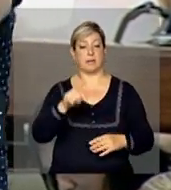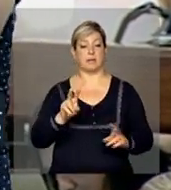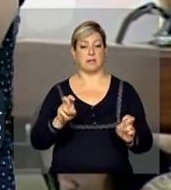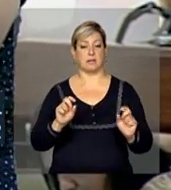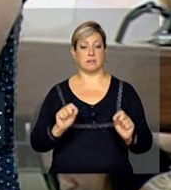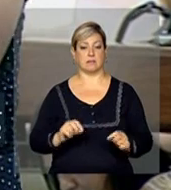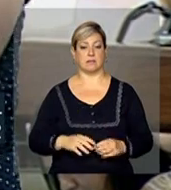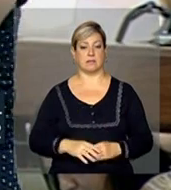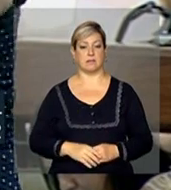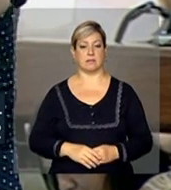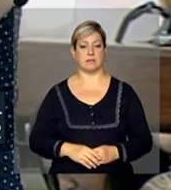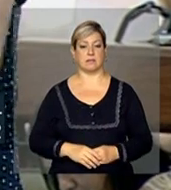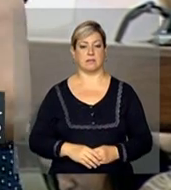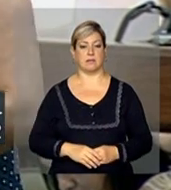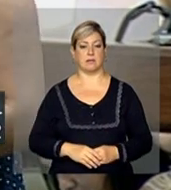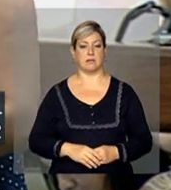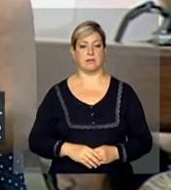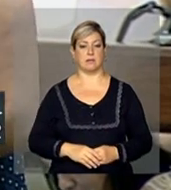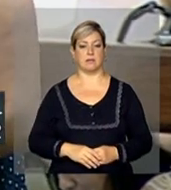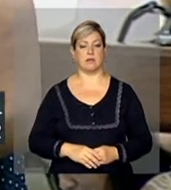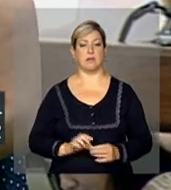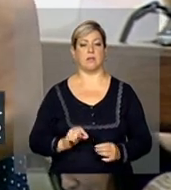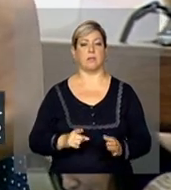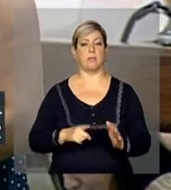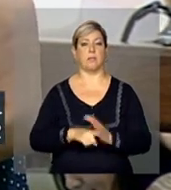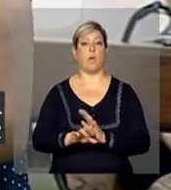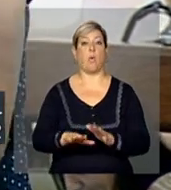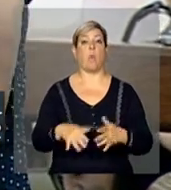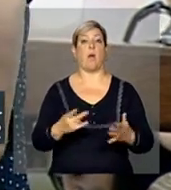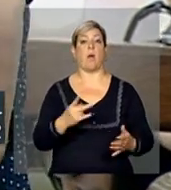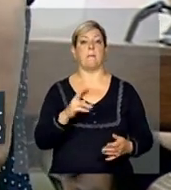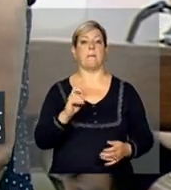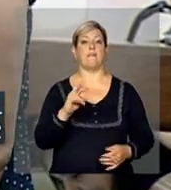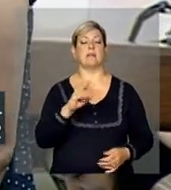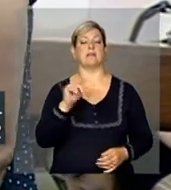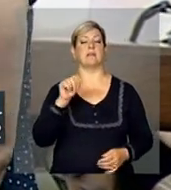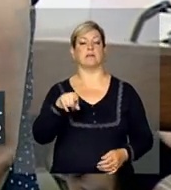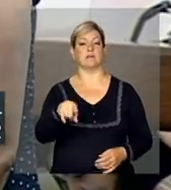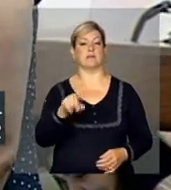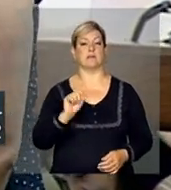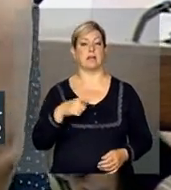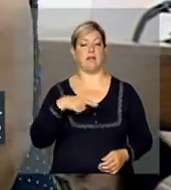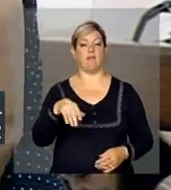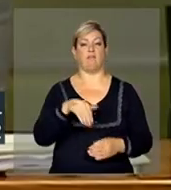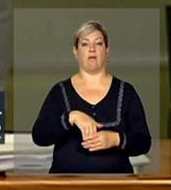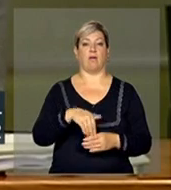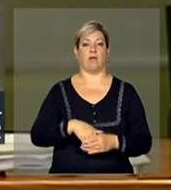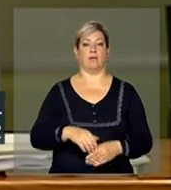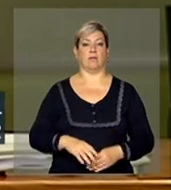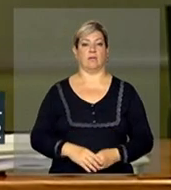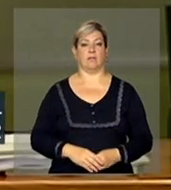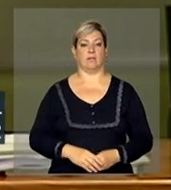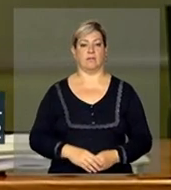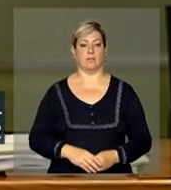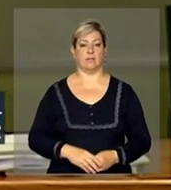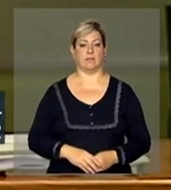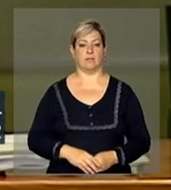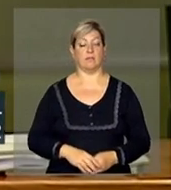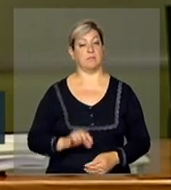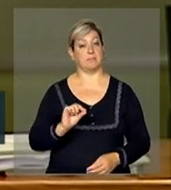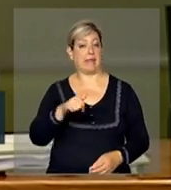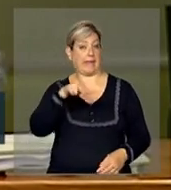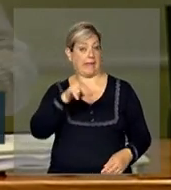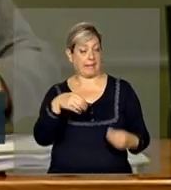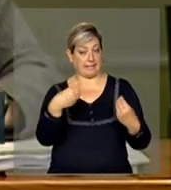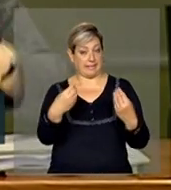também, ministra. Qual que é a previsão da senhora para que essa votação? A previsão quem dá é o